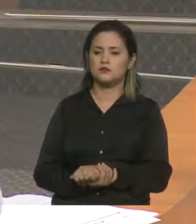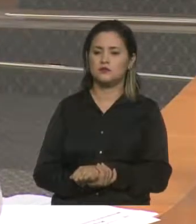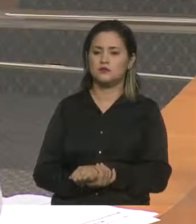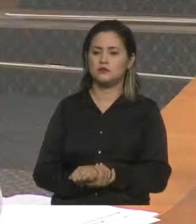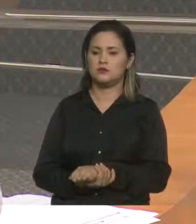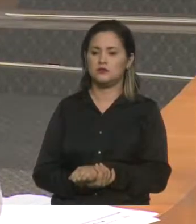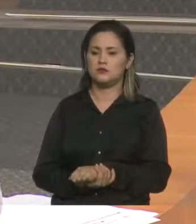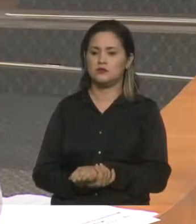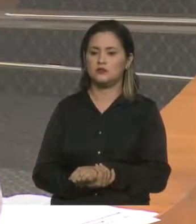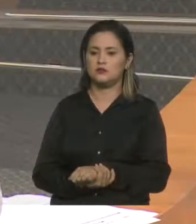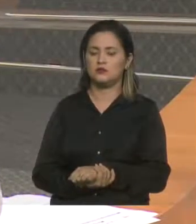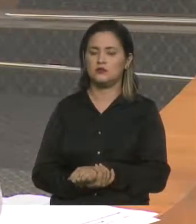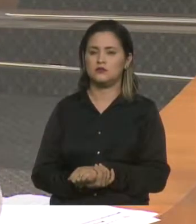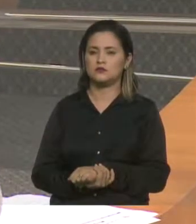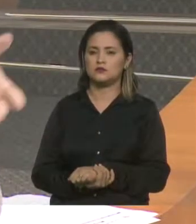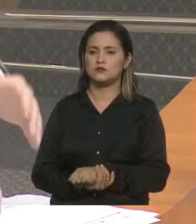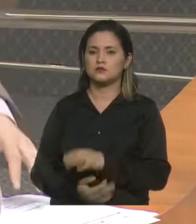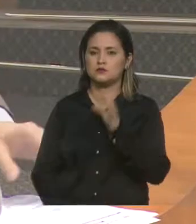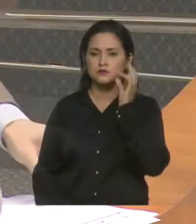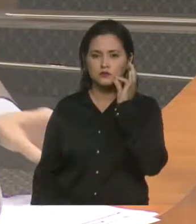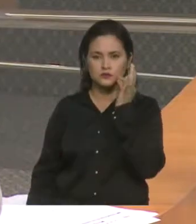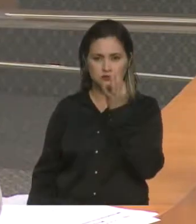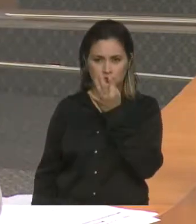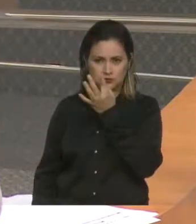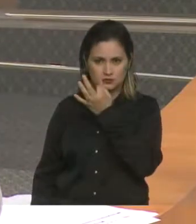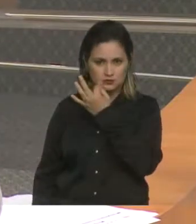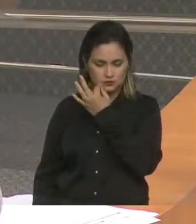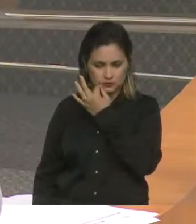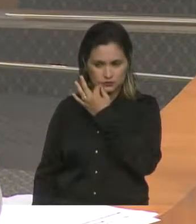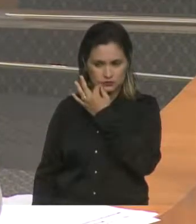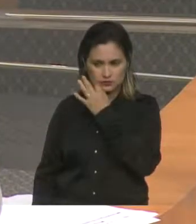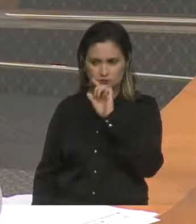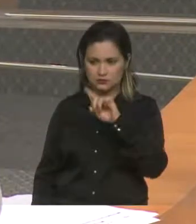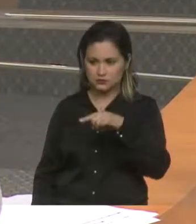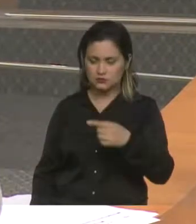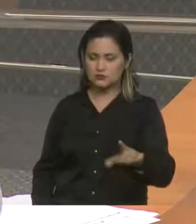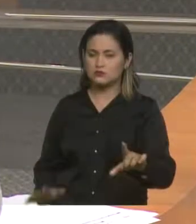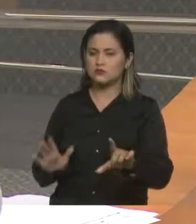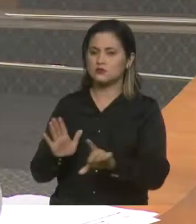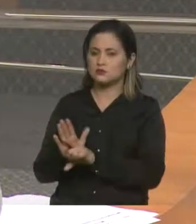aí, em setembro, logo depois da lei estar